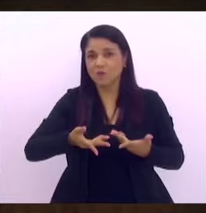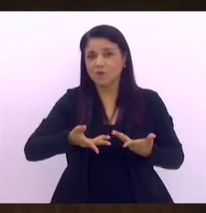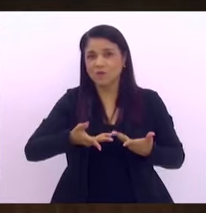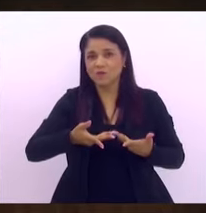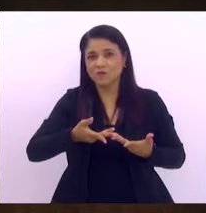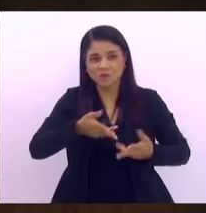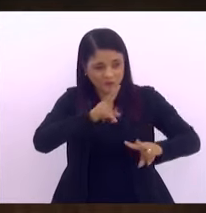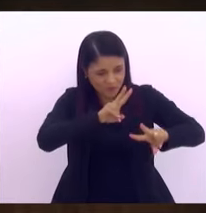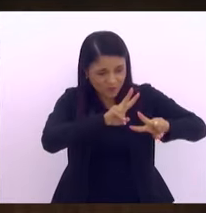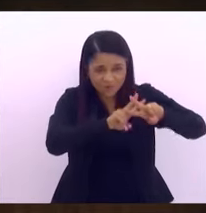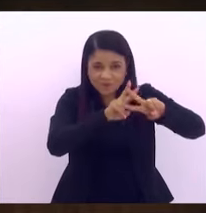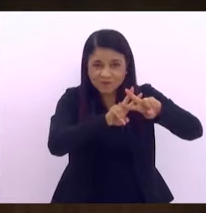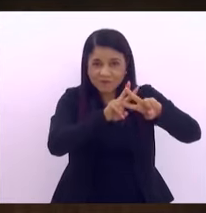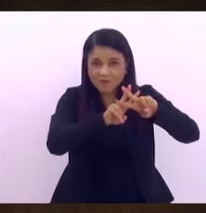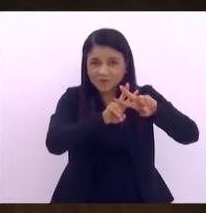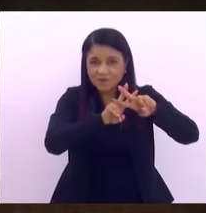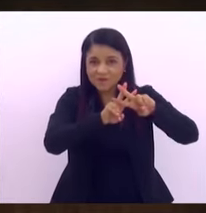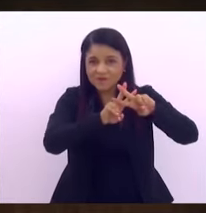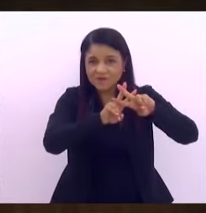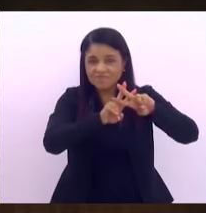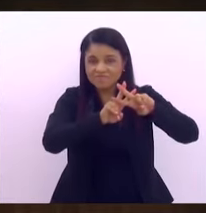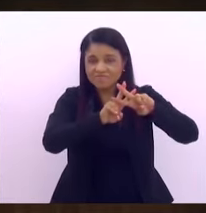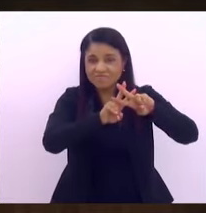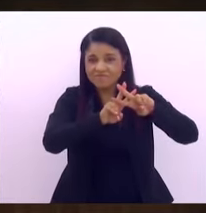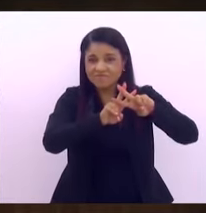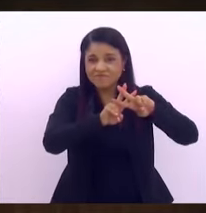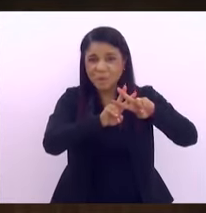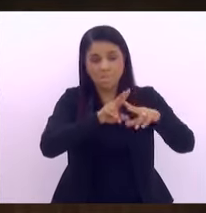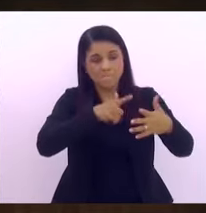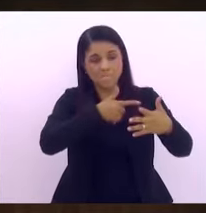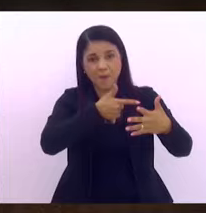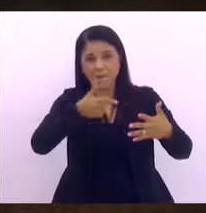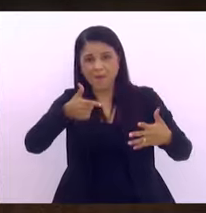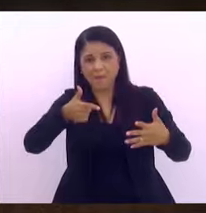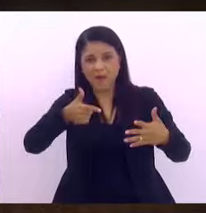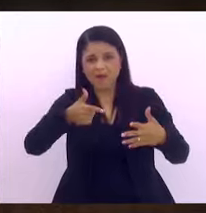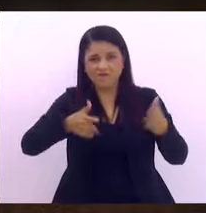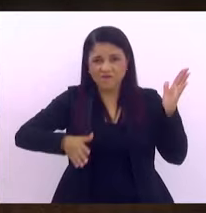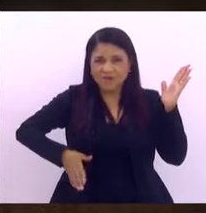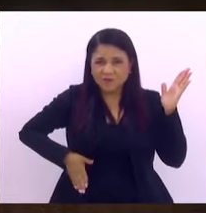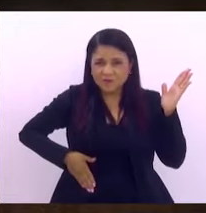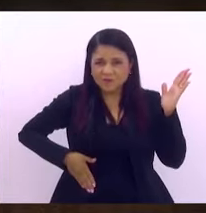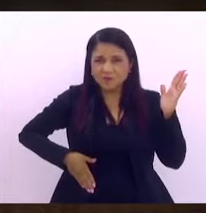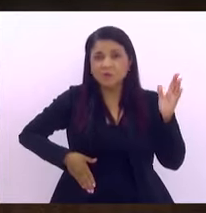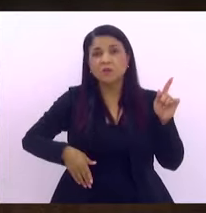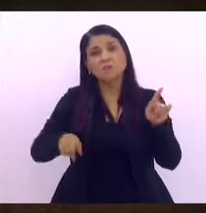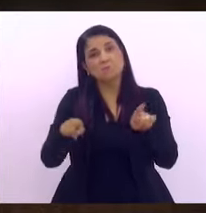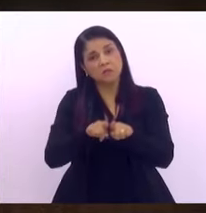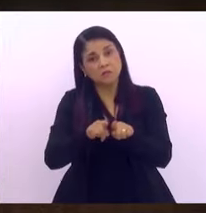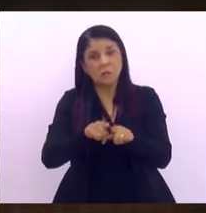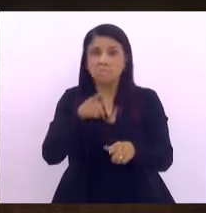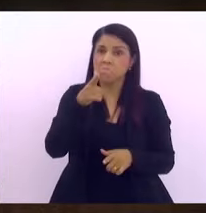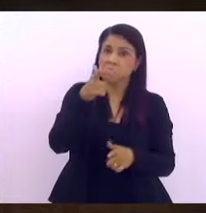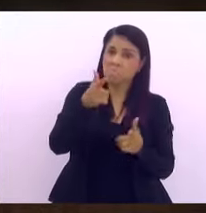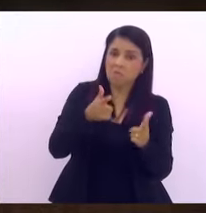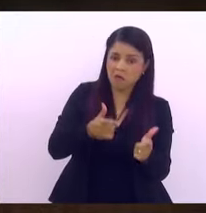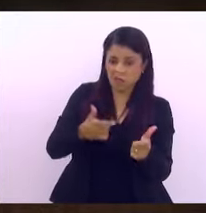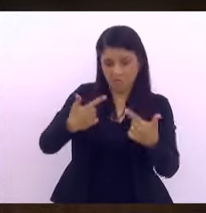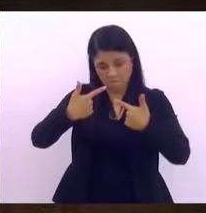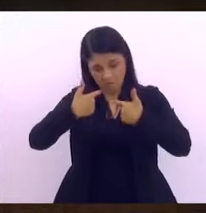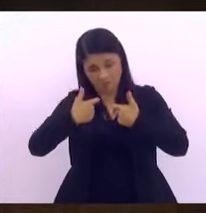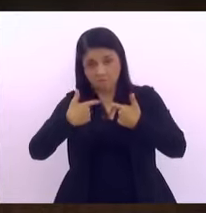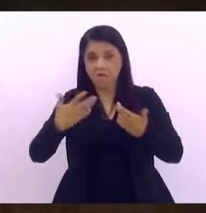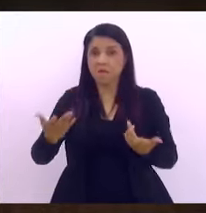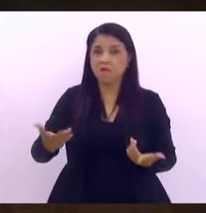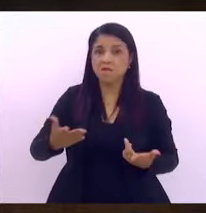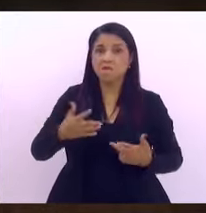do presídio, a ordem para executar os vagabundos, matar os vagabundos, pode partir para matar a Vossa Excelência, pode partir para me matar, para matar